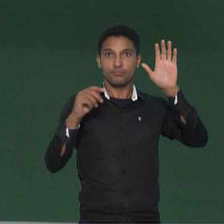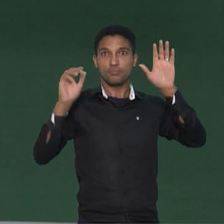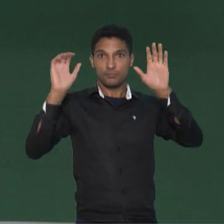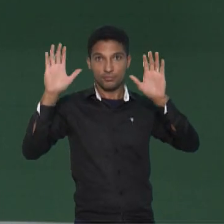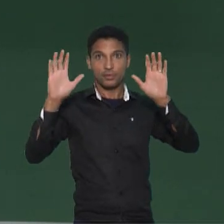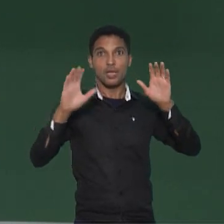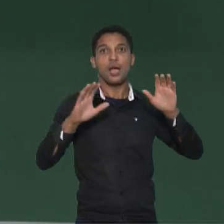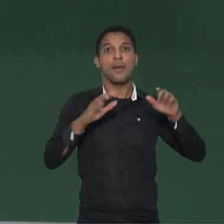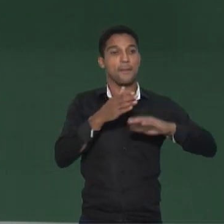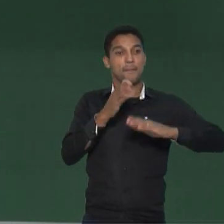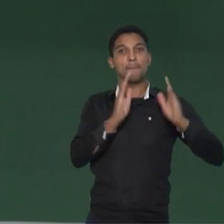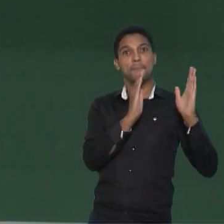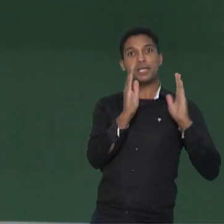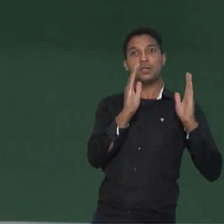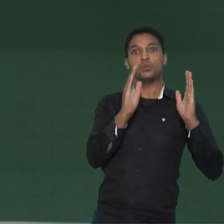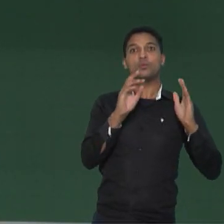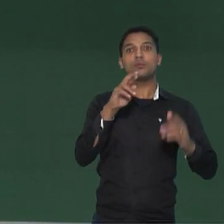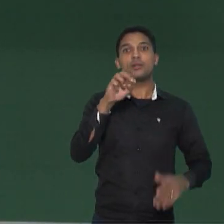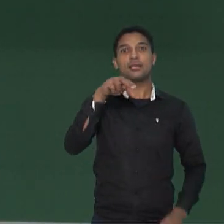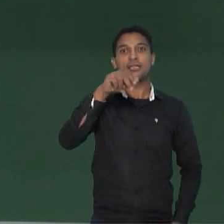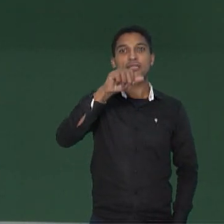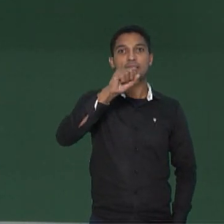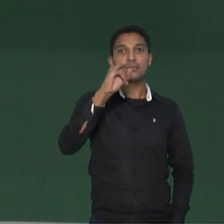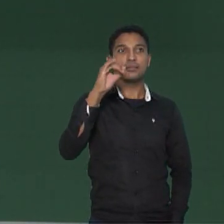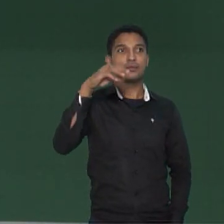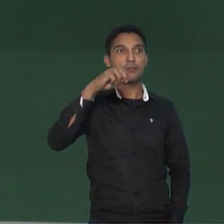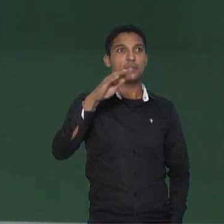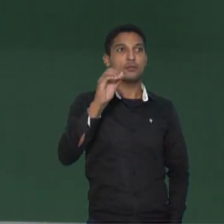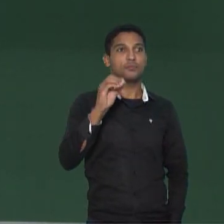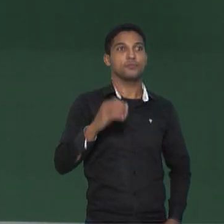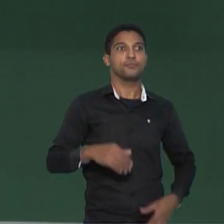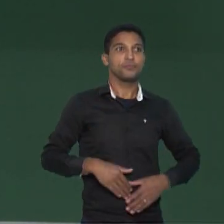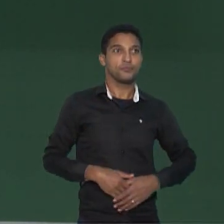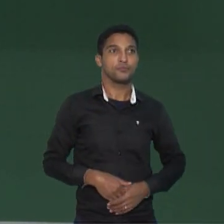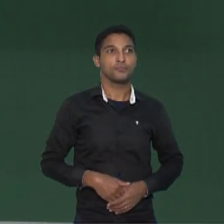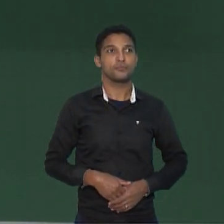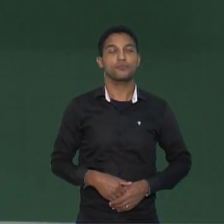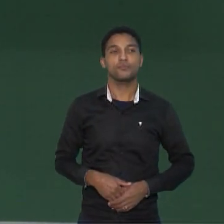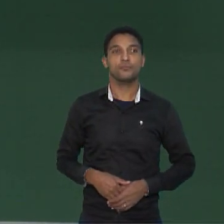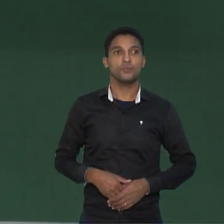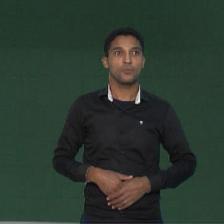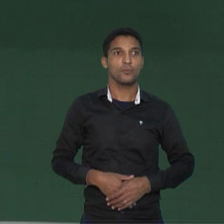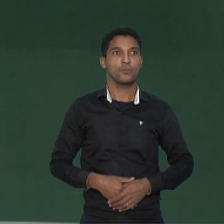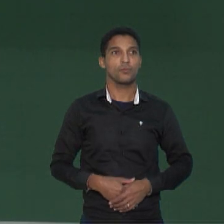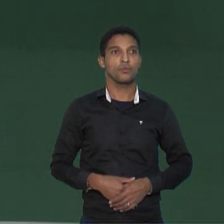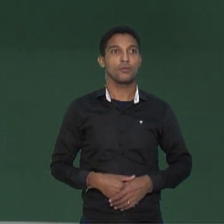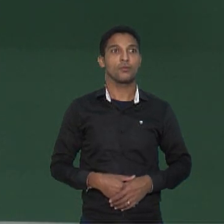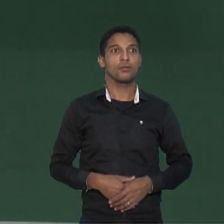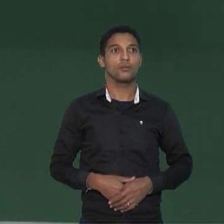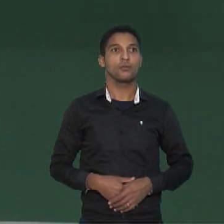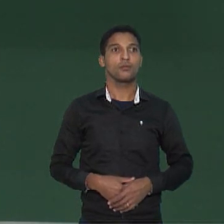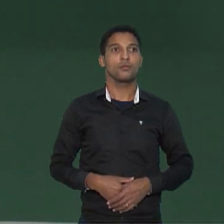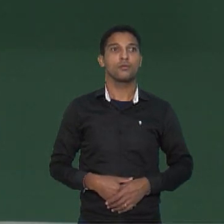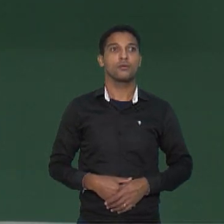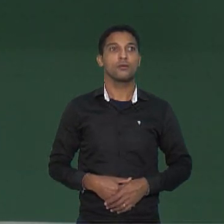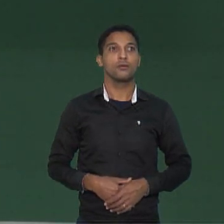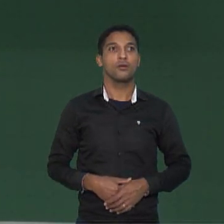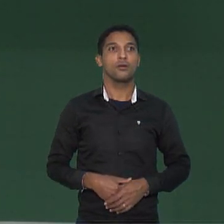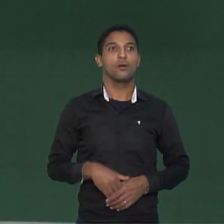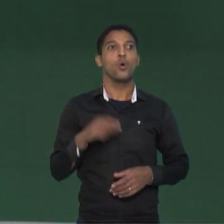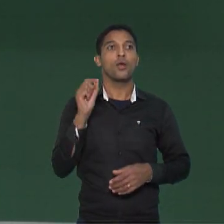vez. A morte do Marat. O Marat era um grande amigo do Davi, e ele é um cara que escrevia para um jornal, e o jornal daquela